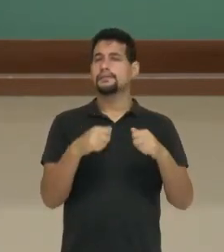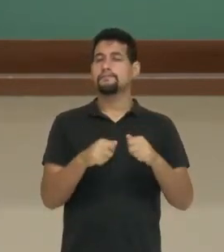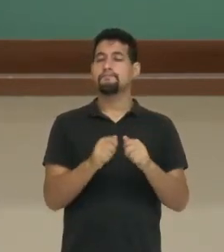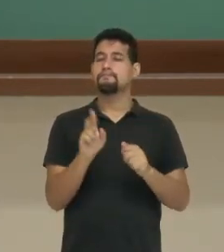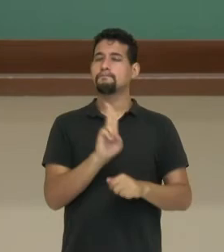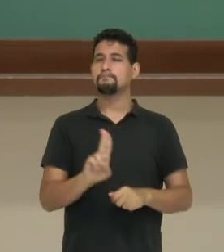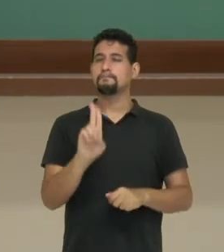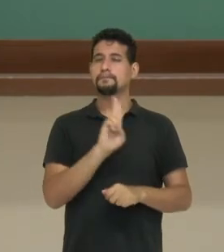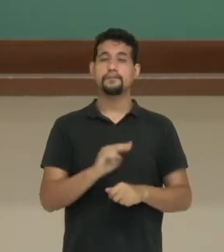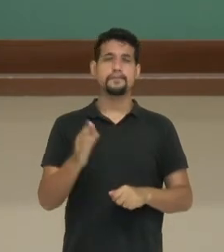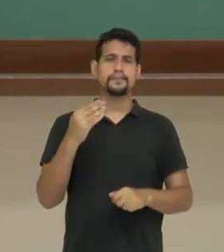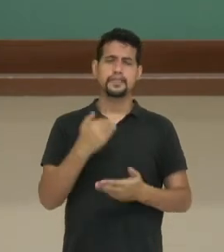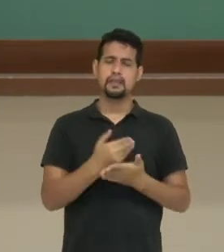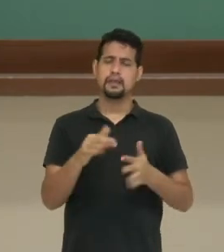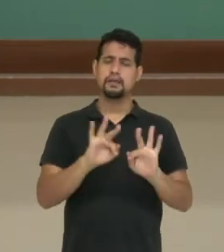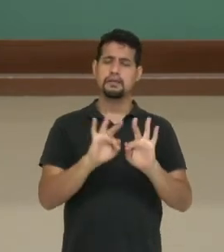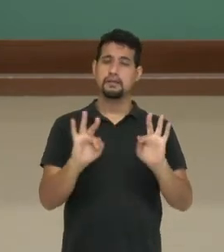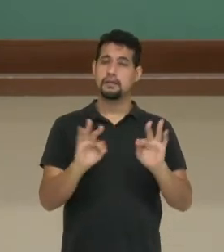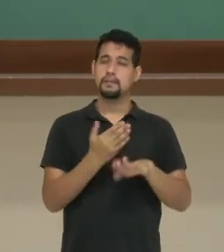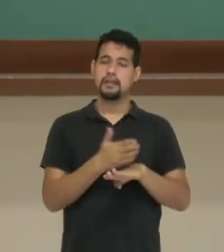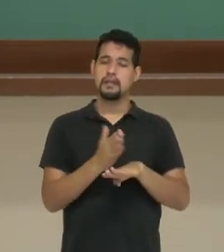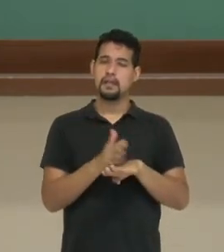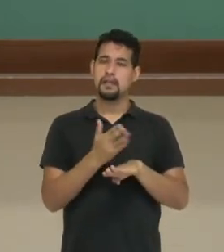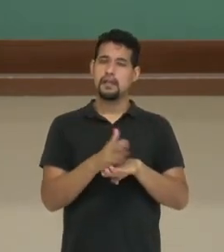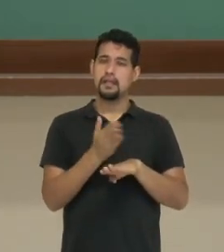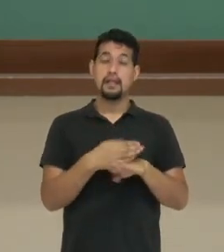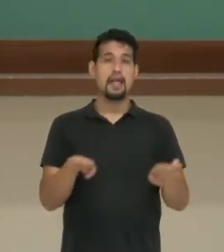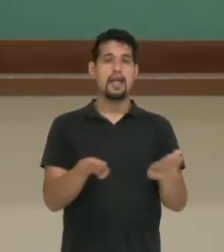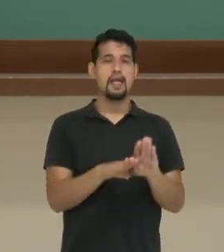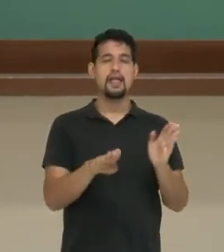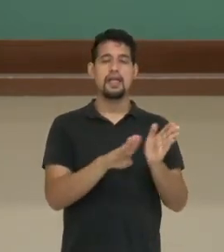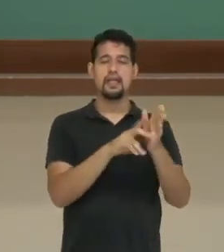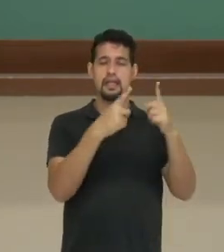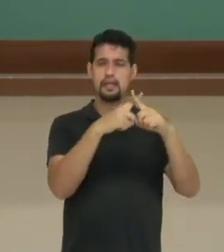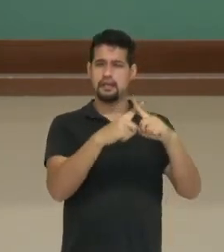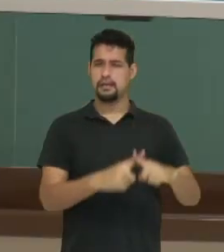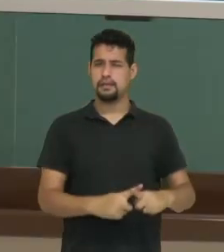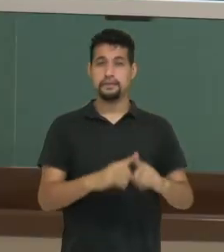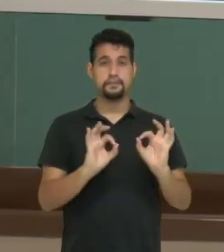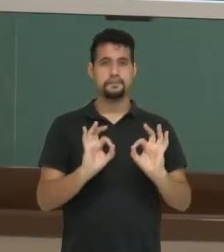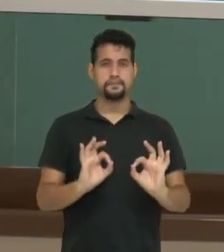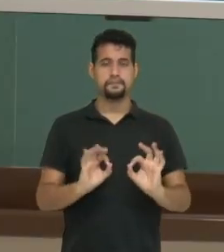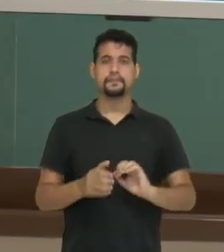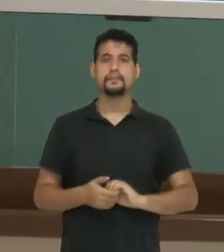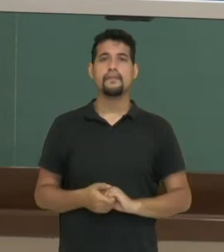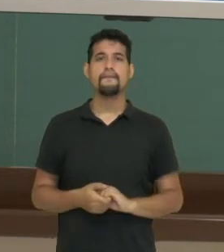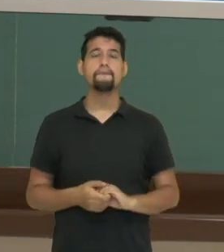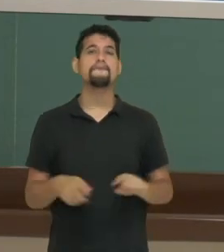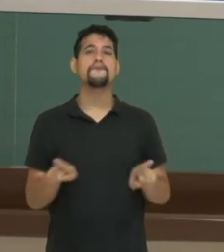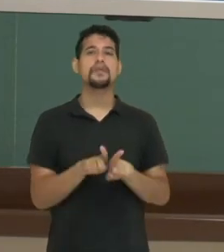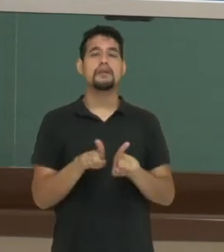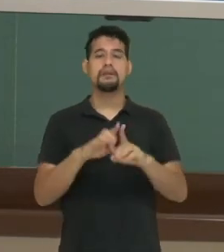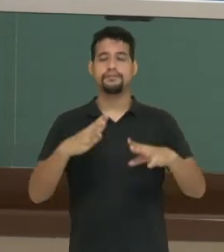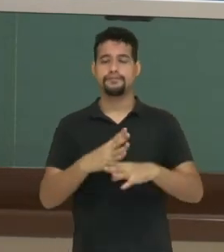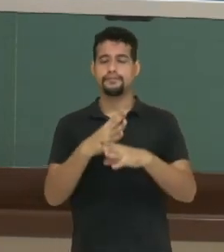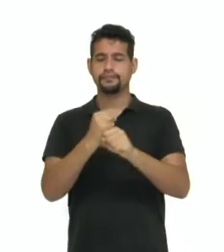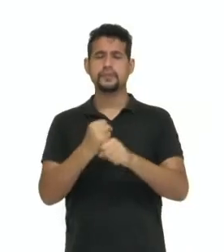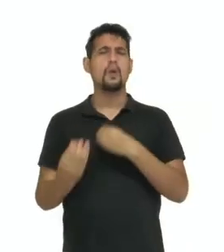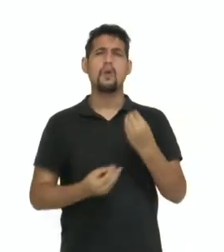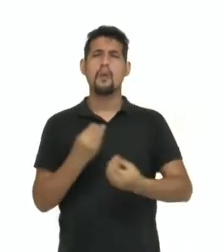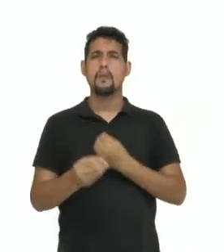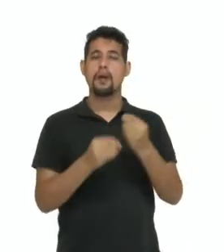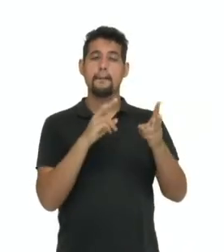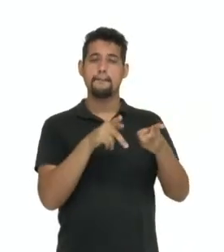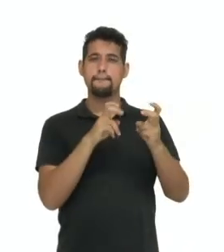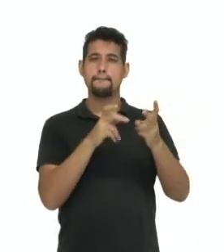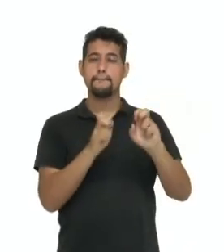feita desde o simples treino até uma competição oficial. Quanto à pontuação, então, observem